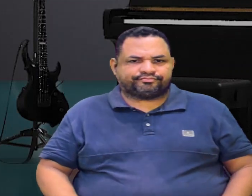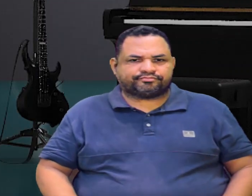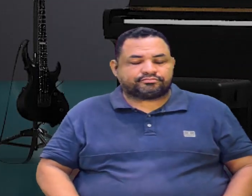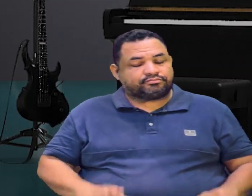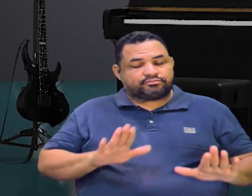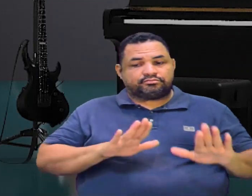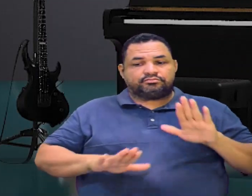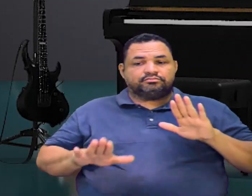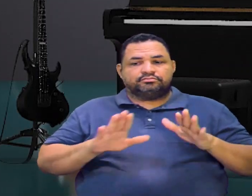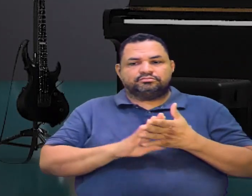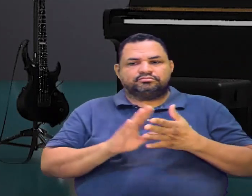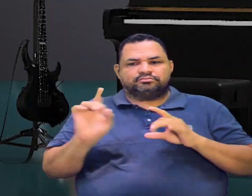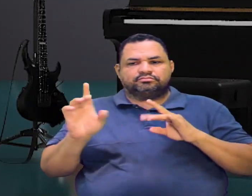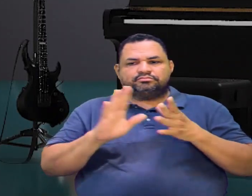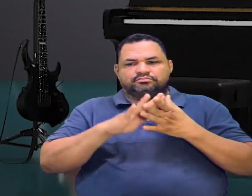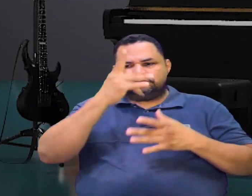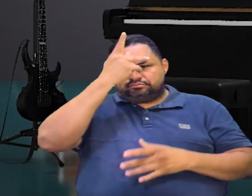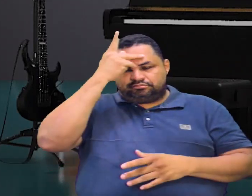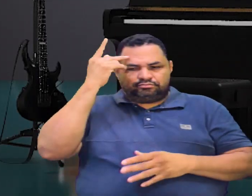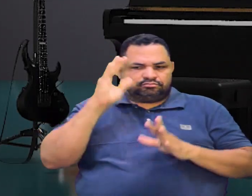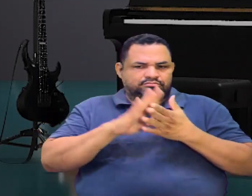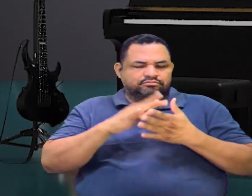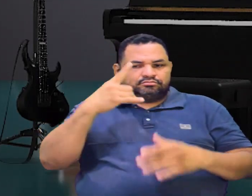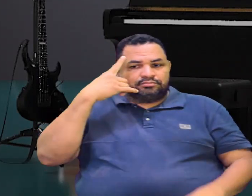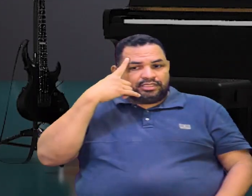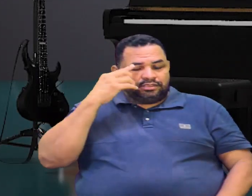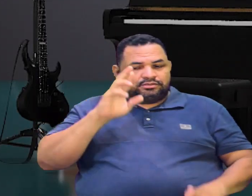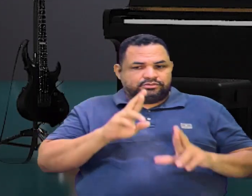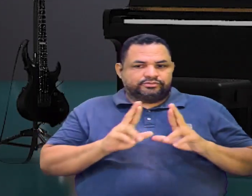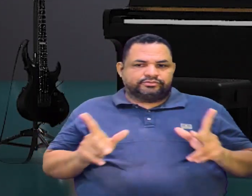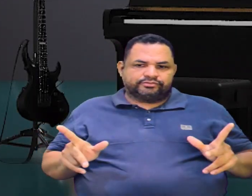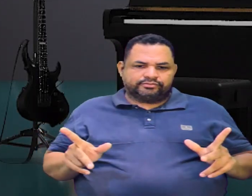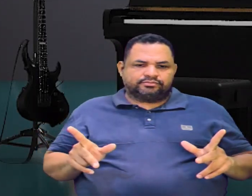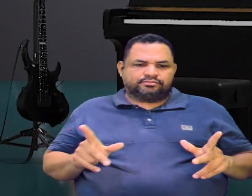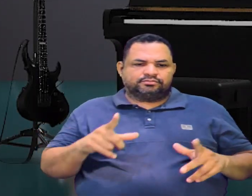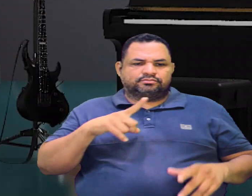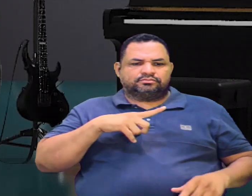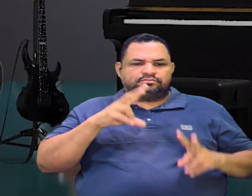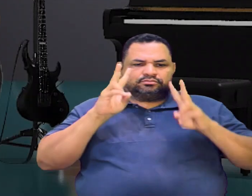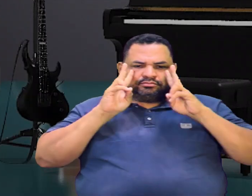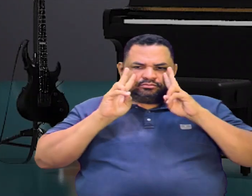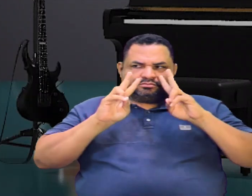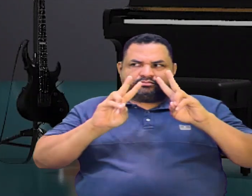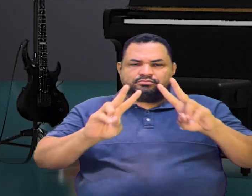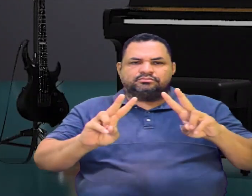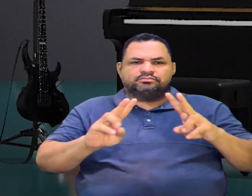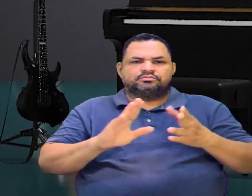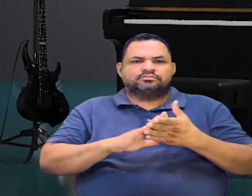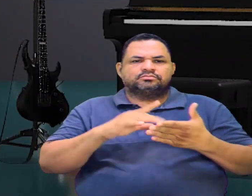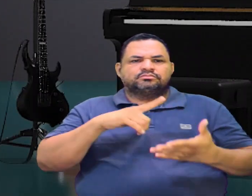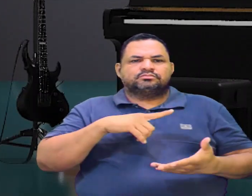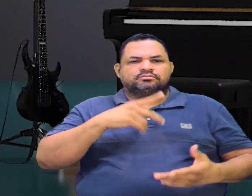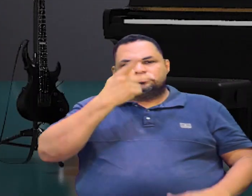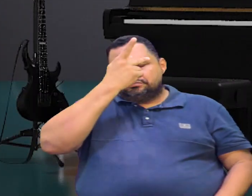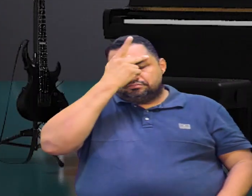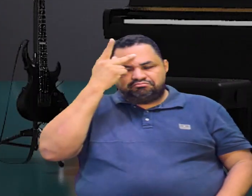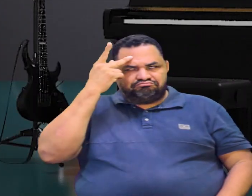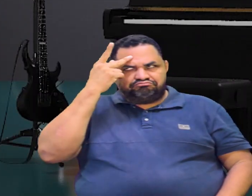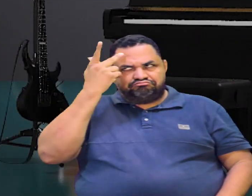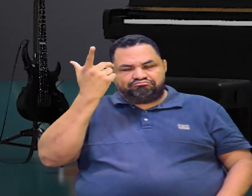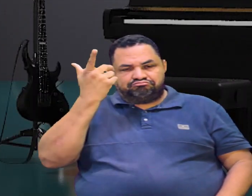pessoa para pessoa, né? Cada pessoa tem um jeito de pensar diferente, tem uma visão diferente, né? Tem gente que